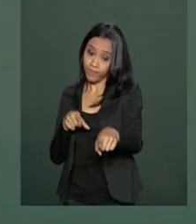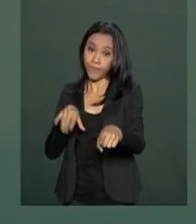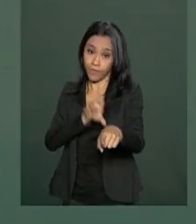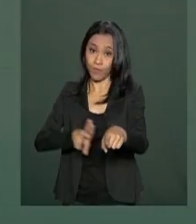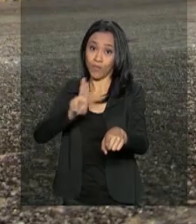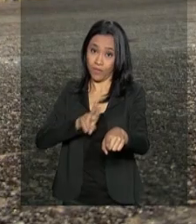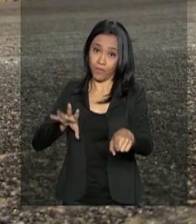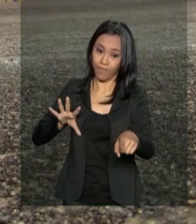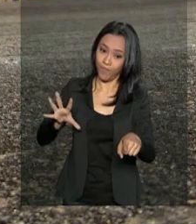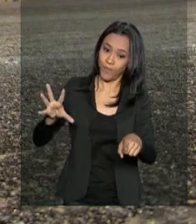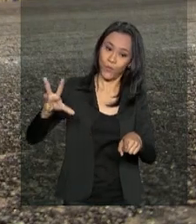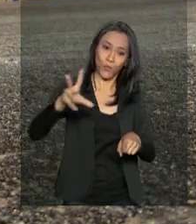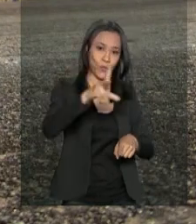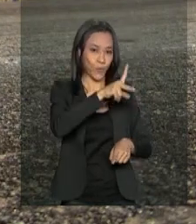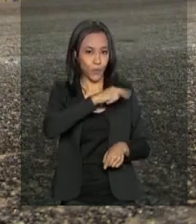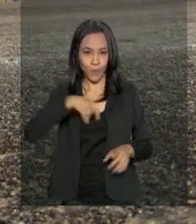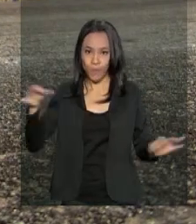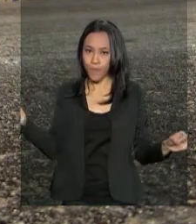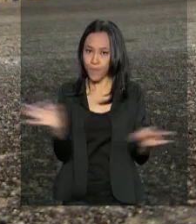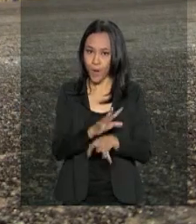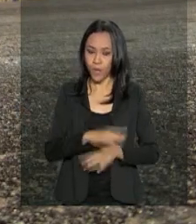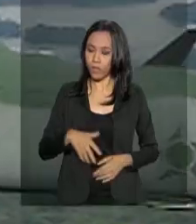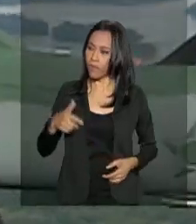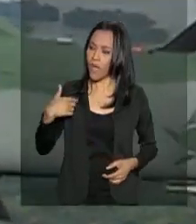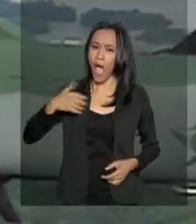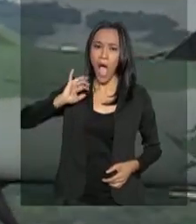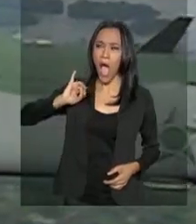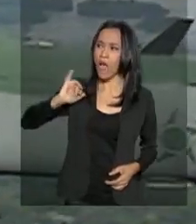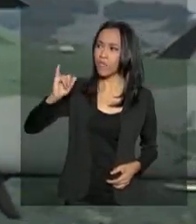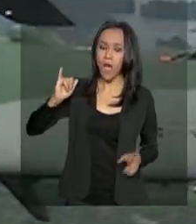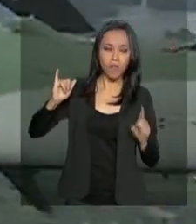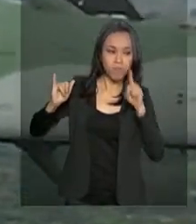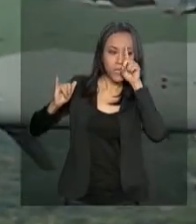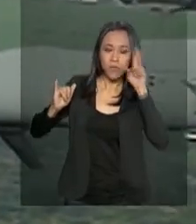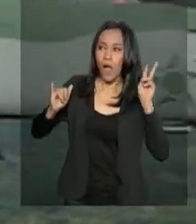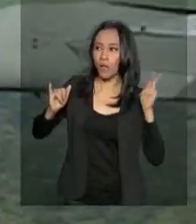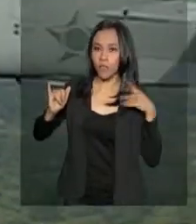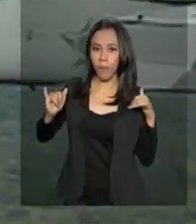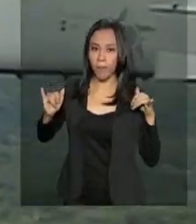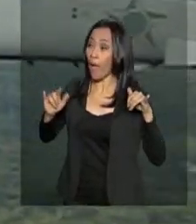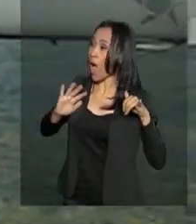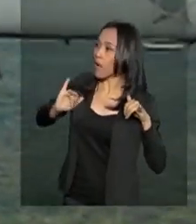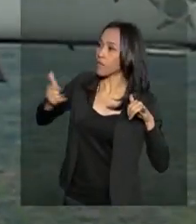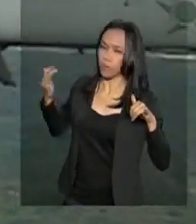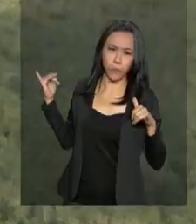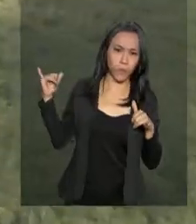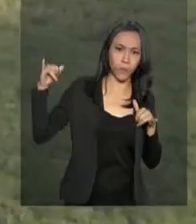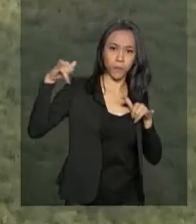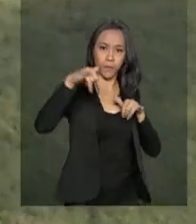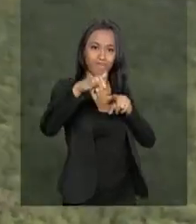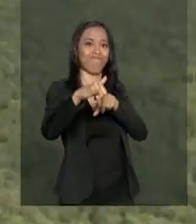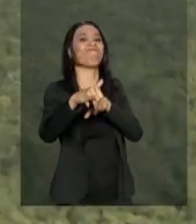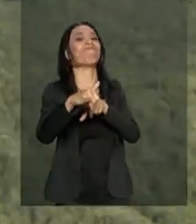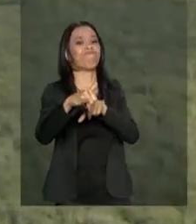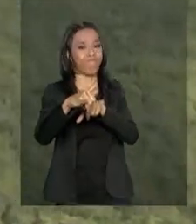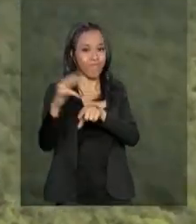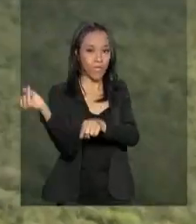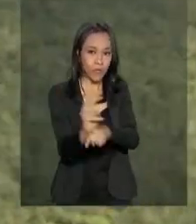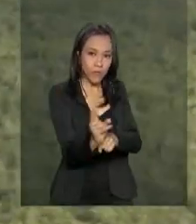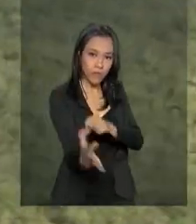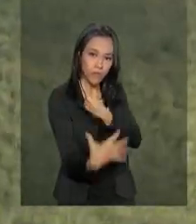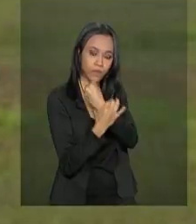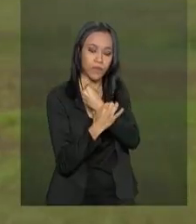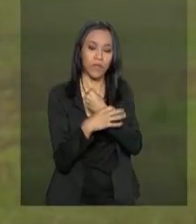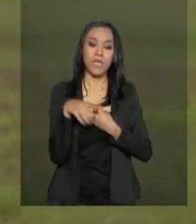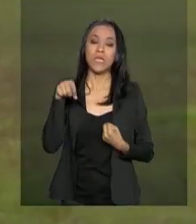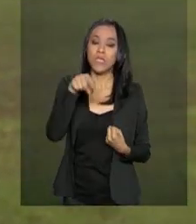caravan estarão prontas para serem acionados se alguma aeronave descumprir as restrições à fab assegura